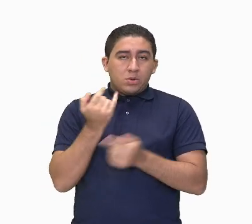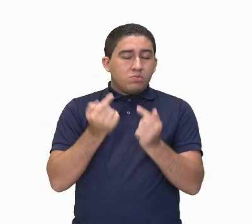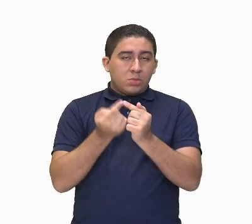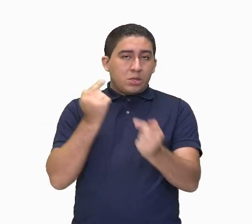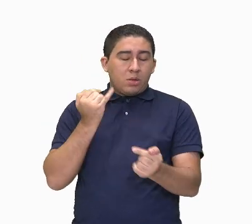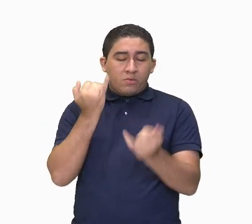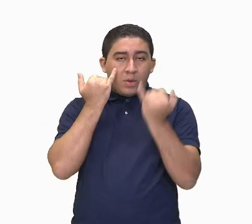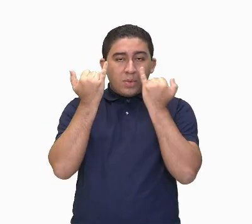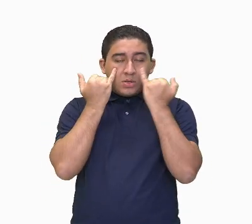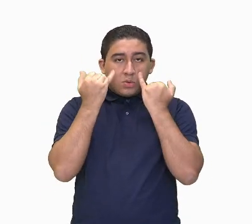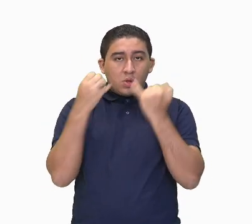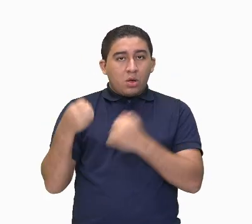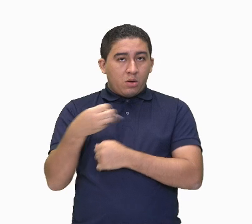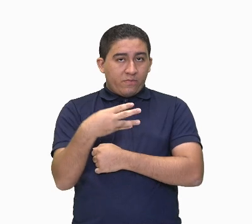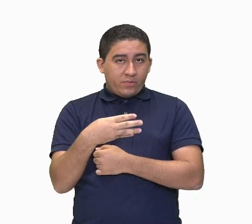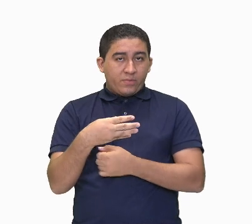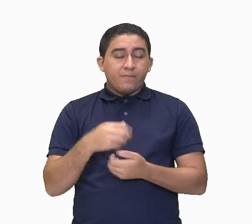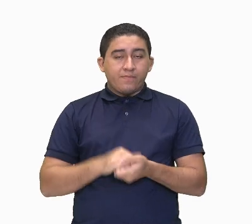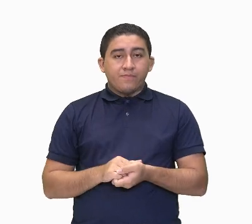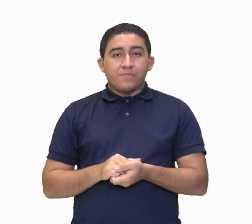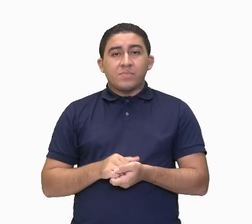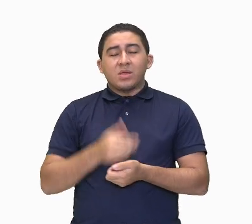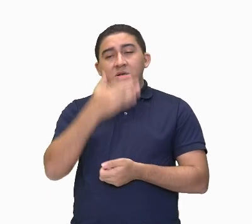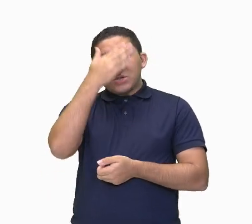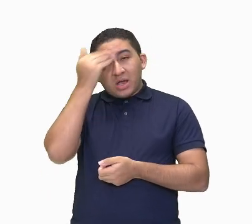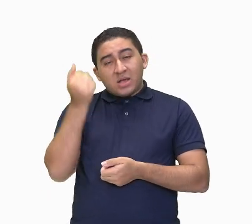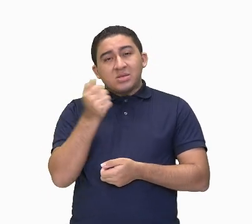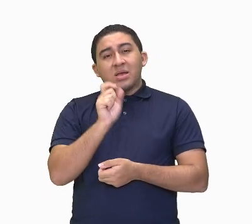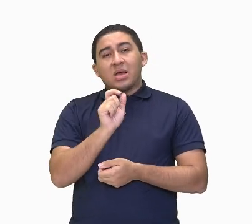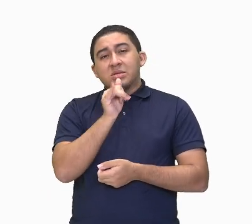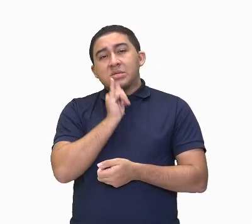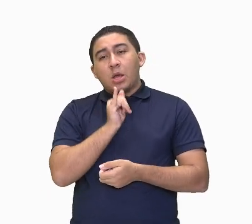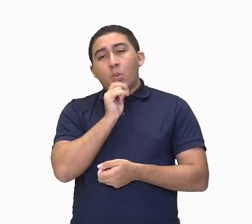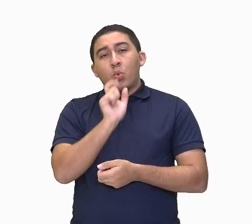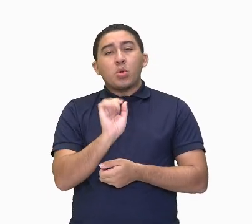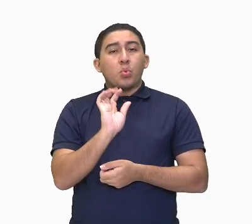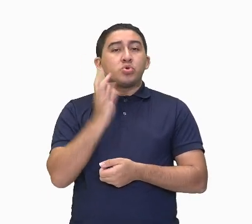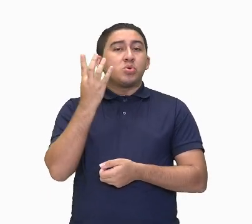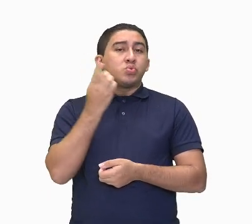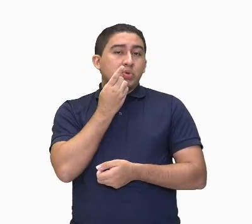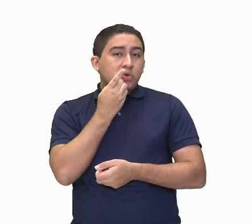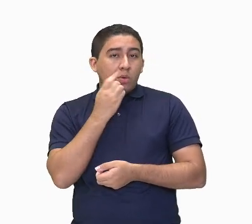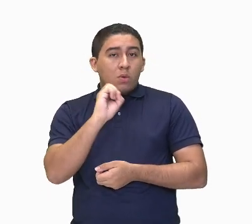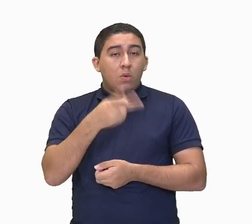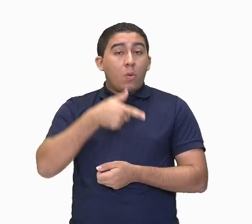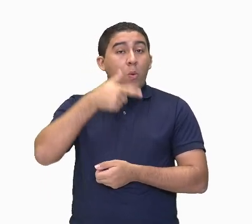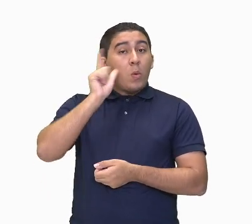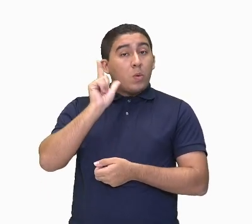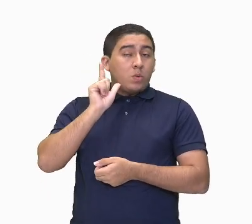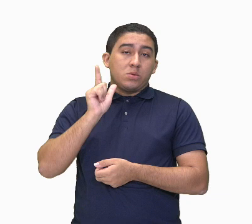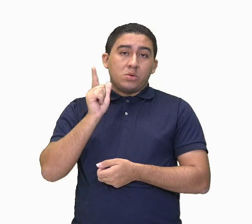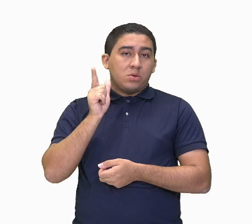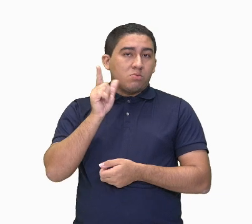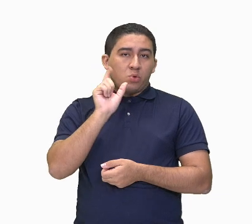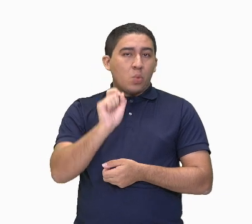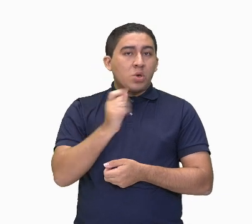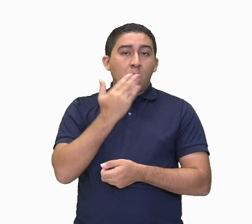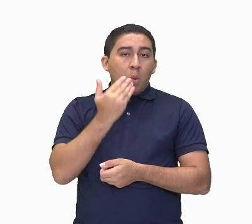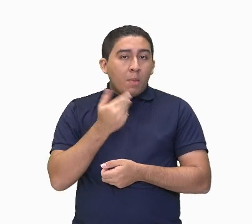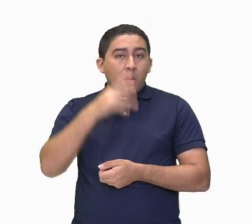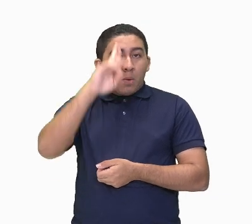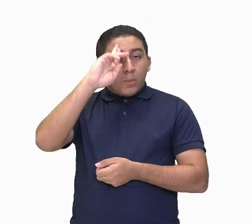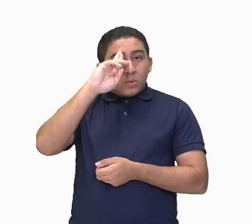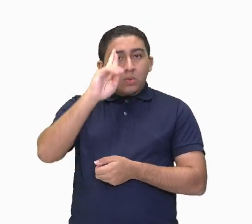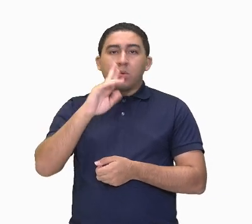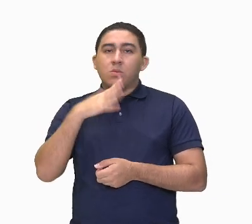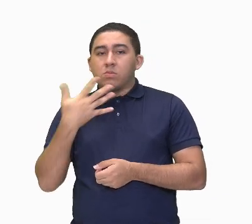informações recentes, como eu disse anteriormente, né? Ela esquece ali o que aconteceu no seu dia, ou no dia anterior, por exemplo, o que ela almoçou, se ela almoçou,